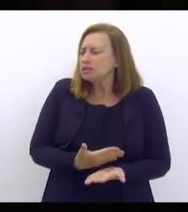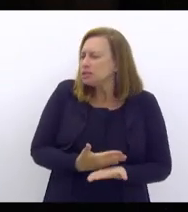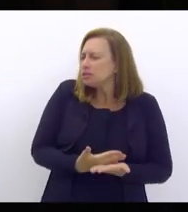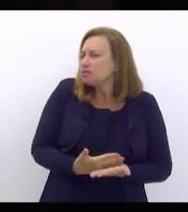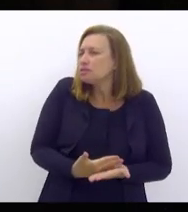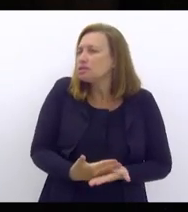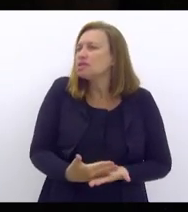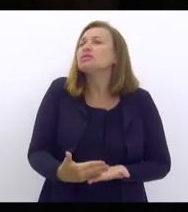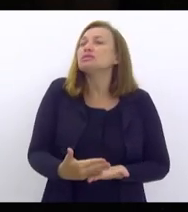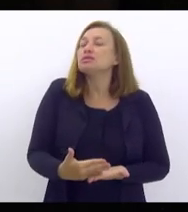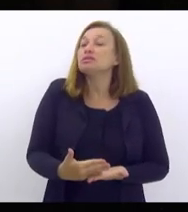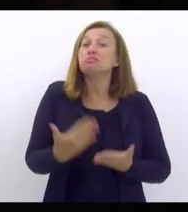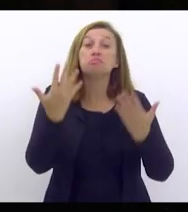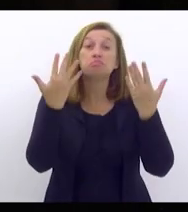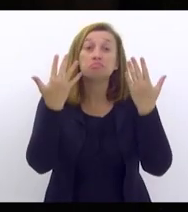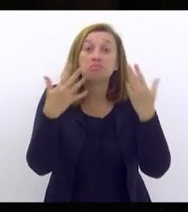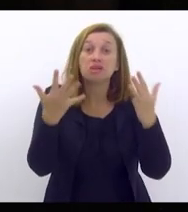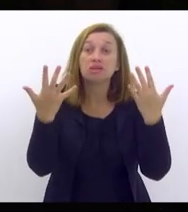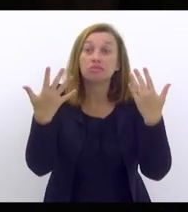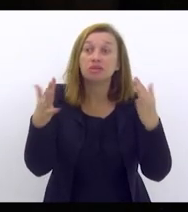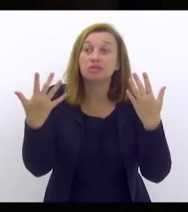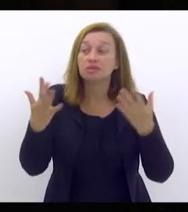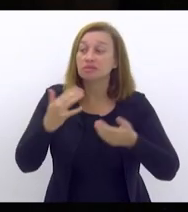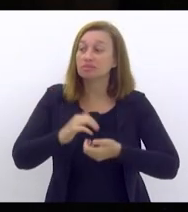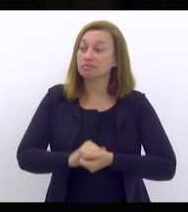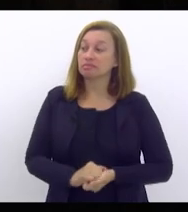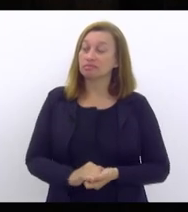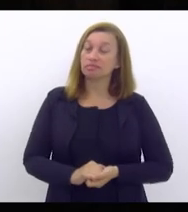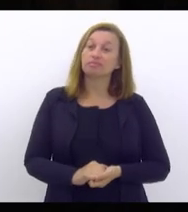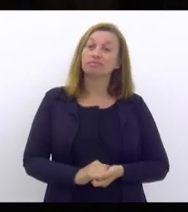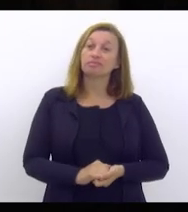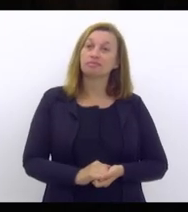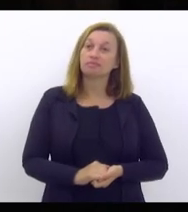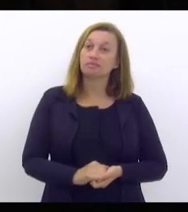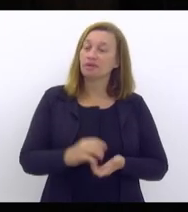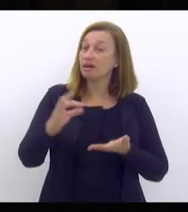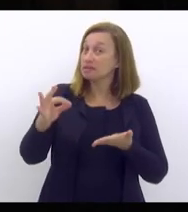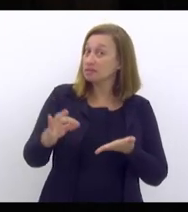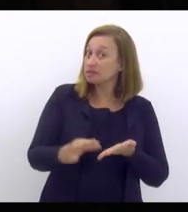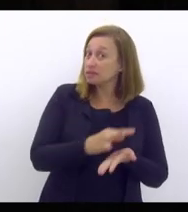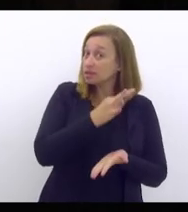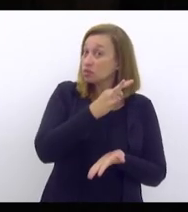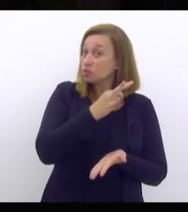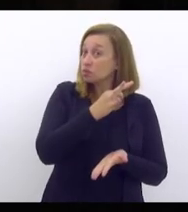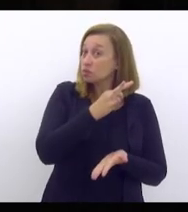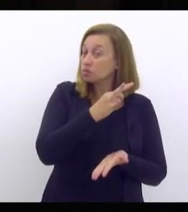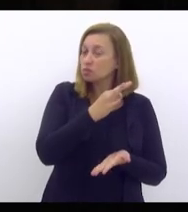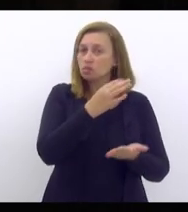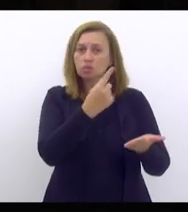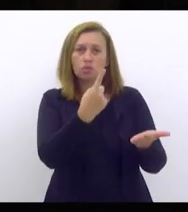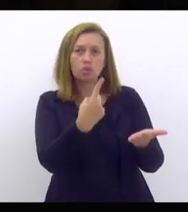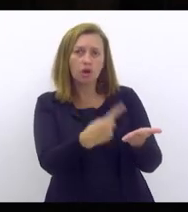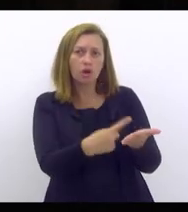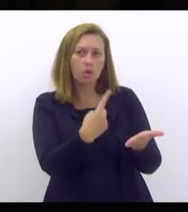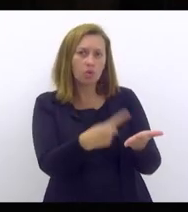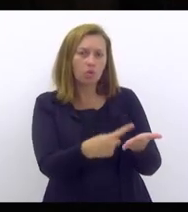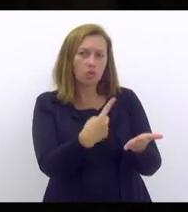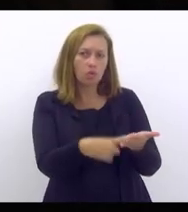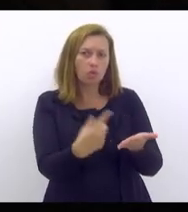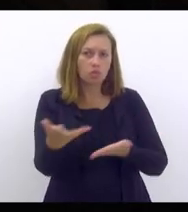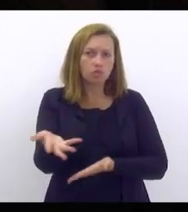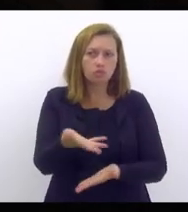começar saudando a assinatura do acordo de